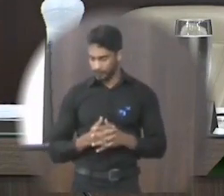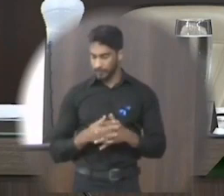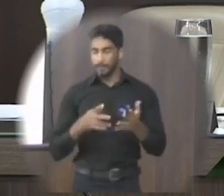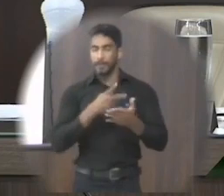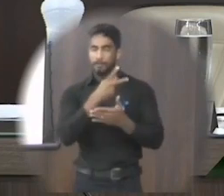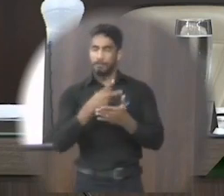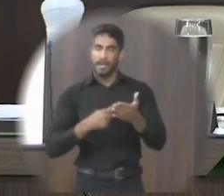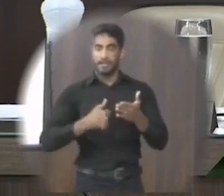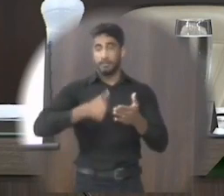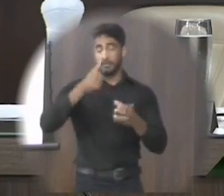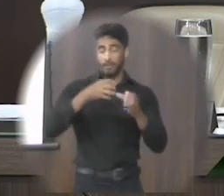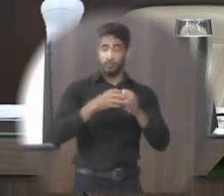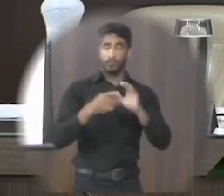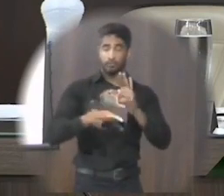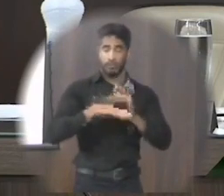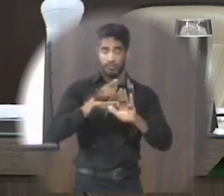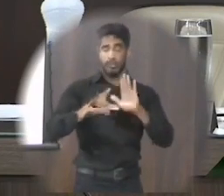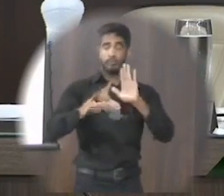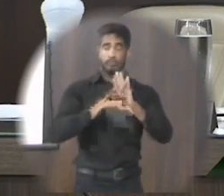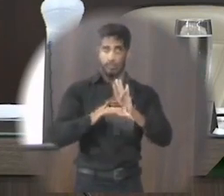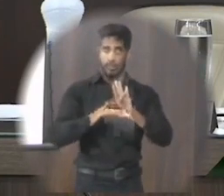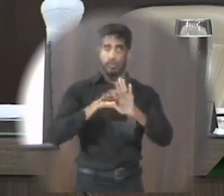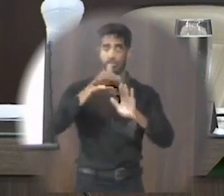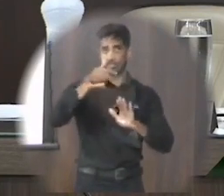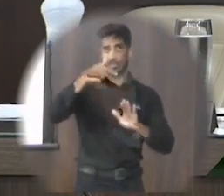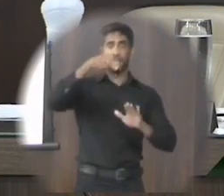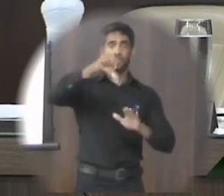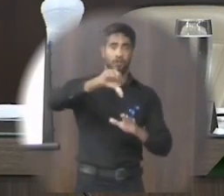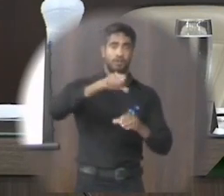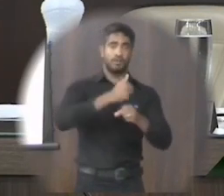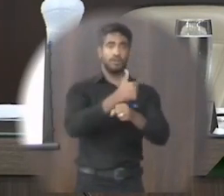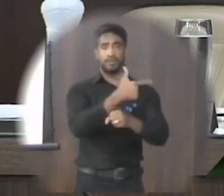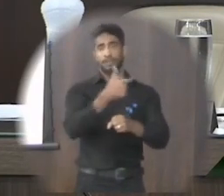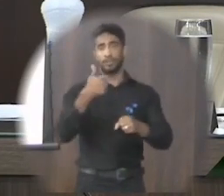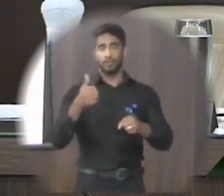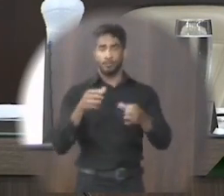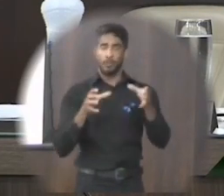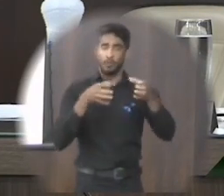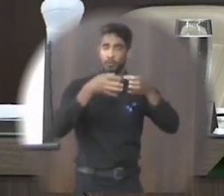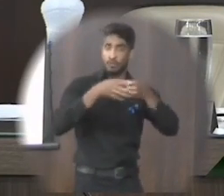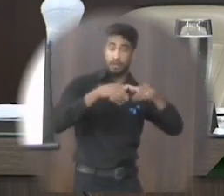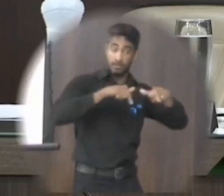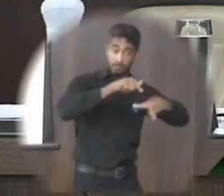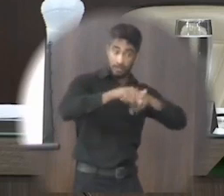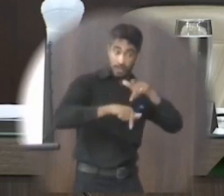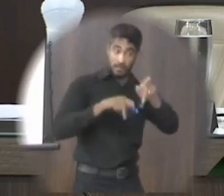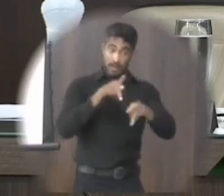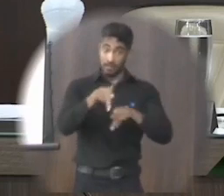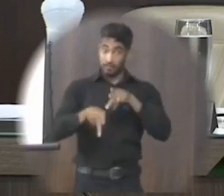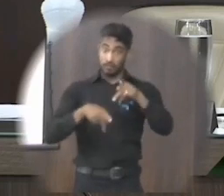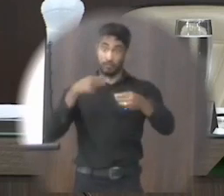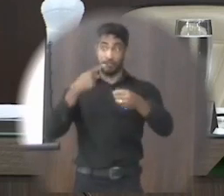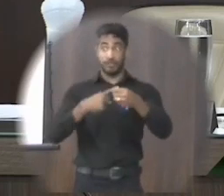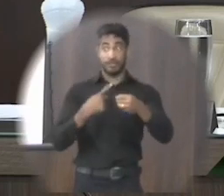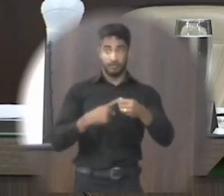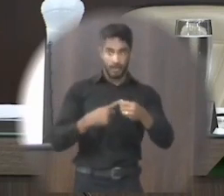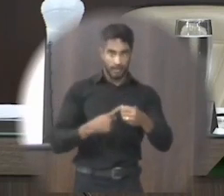Parecer para o primeiro turno do projeto de lei 079/2021, Comissão de Serviços Públicos